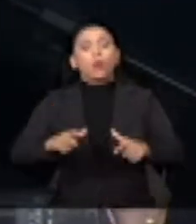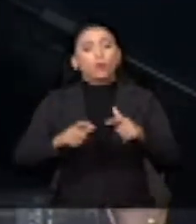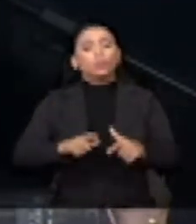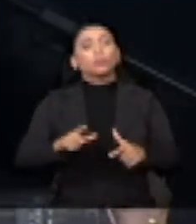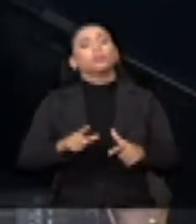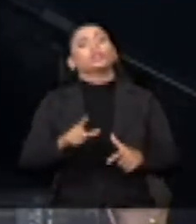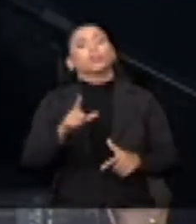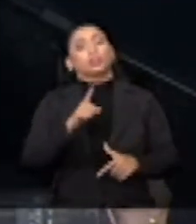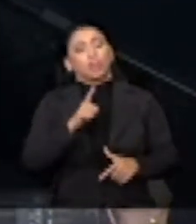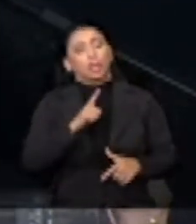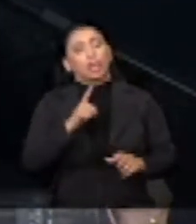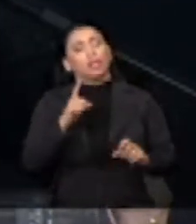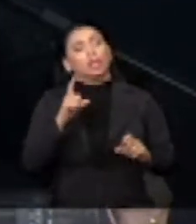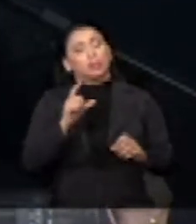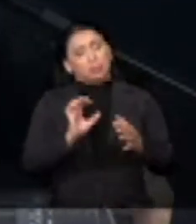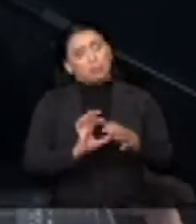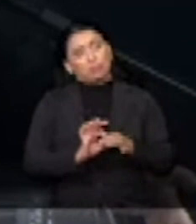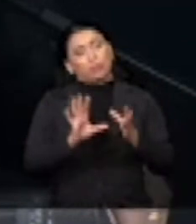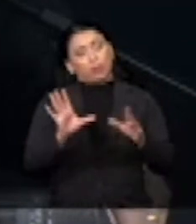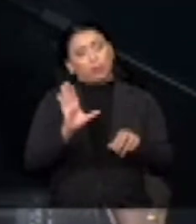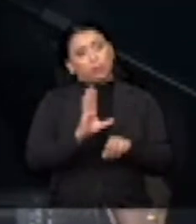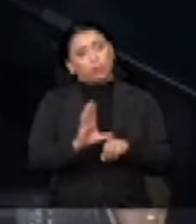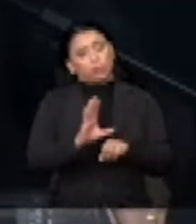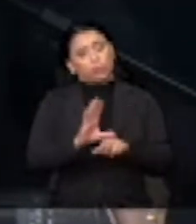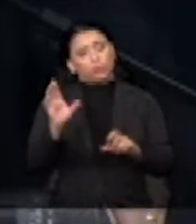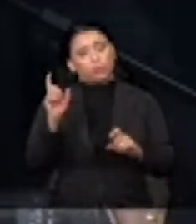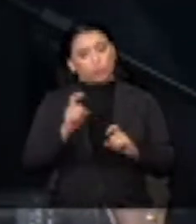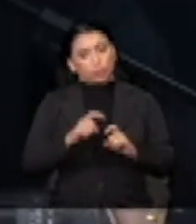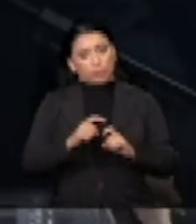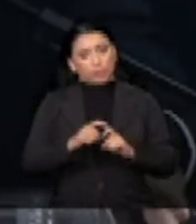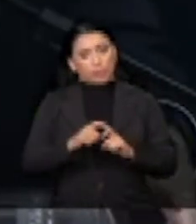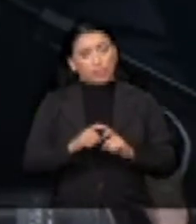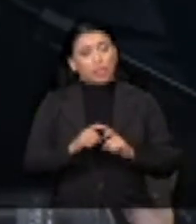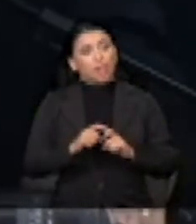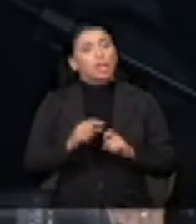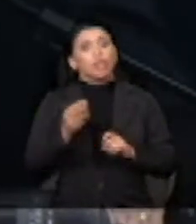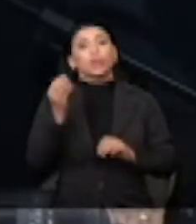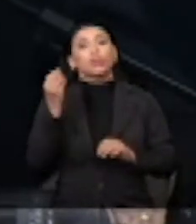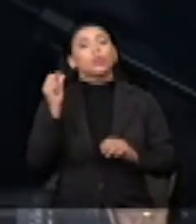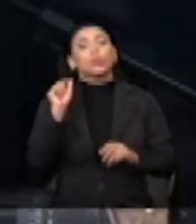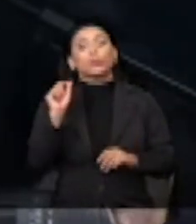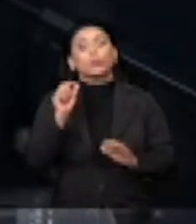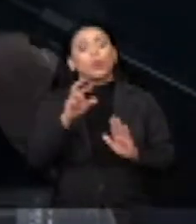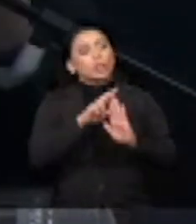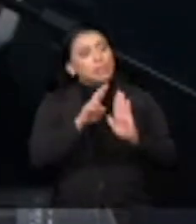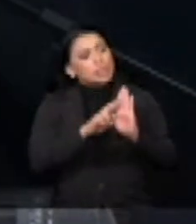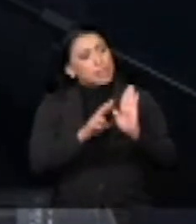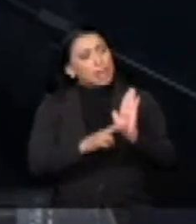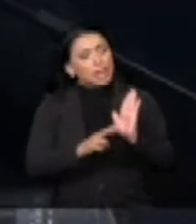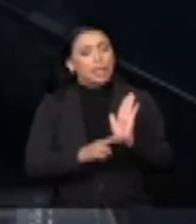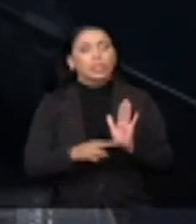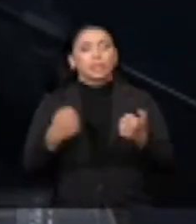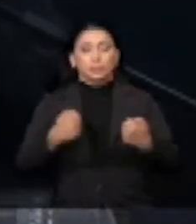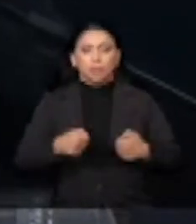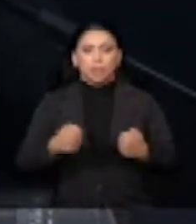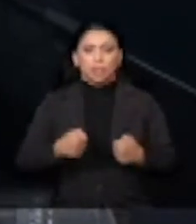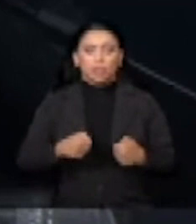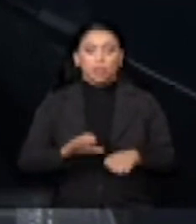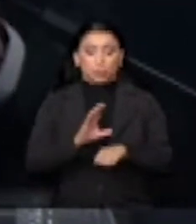pré-requisitos que o curso deverá atender para ser aberto